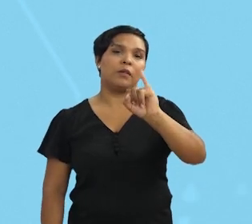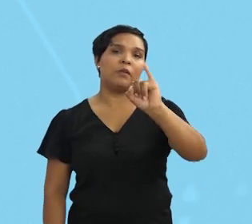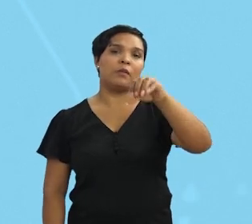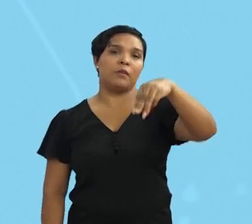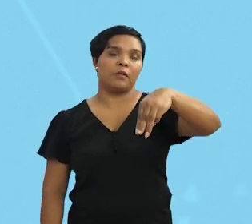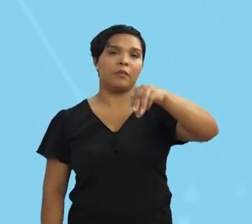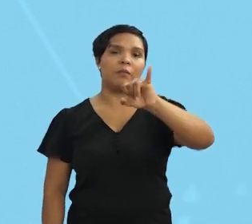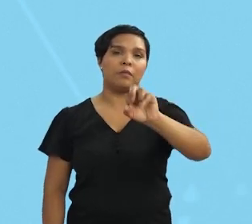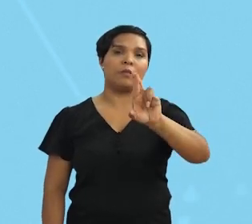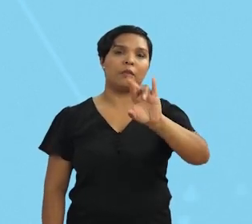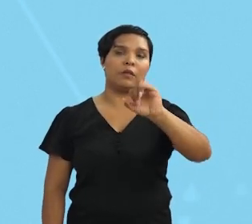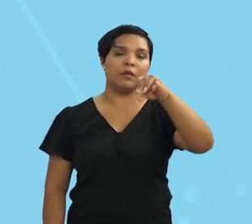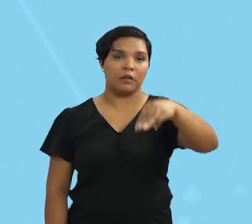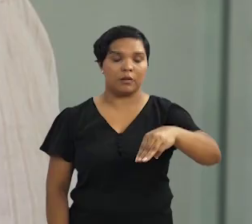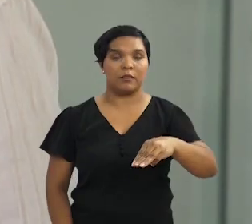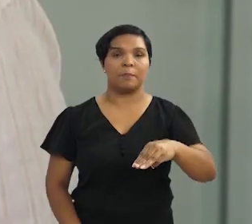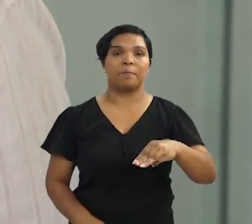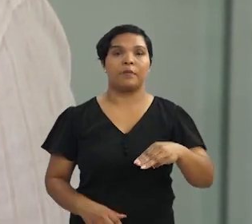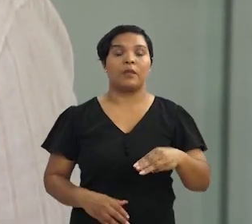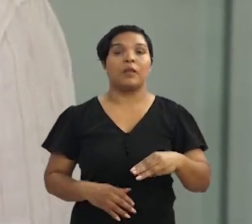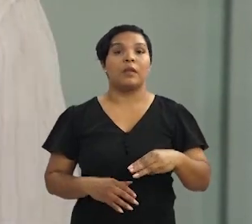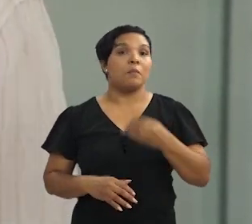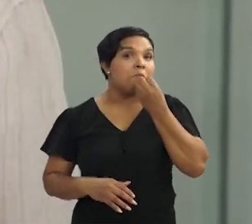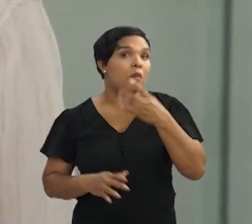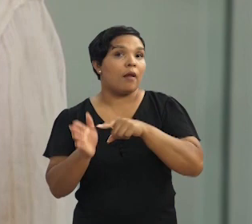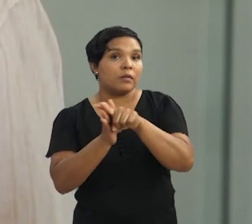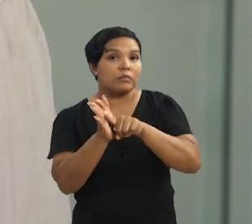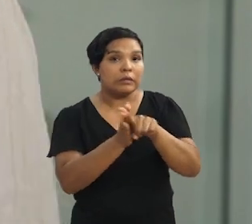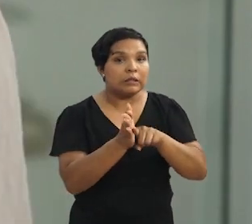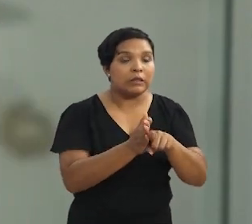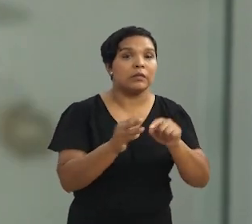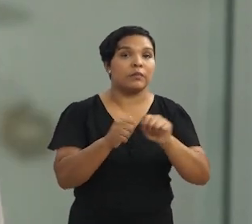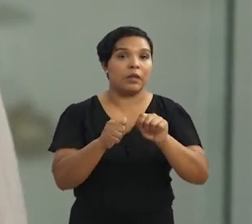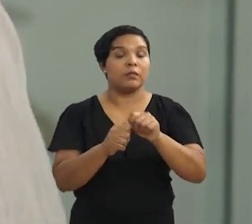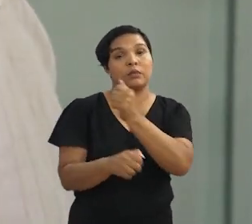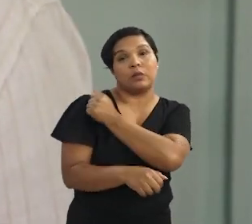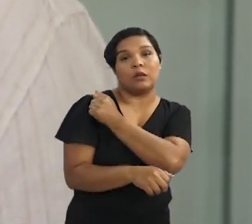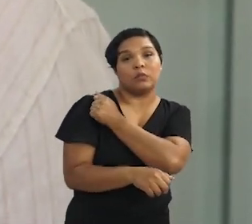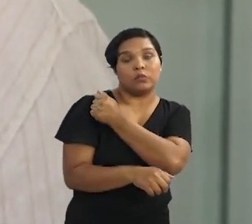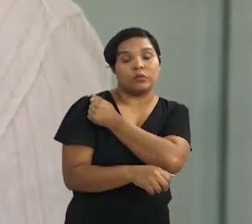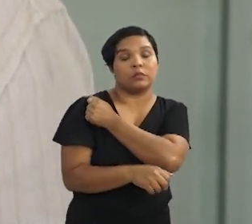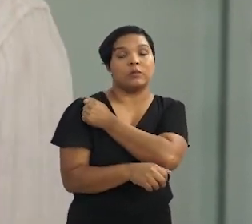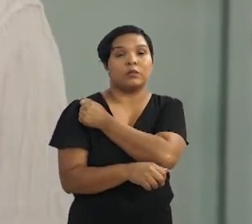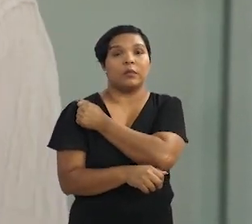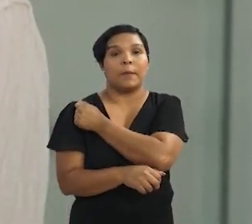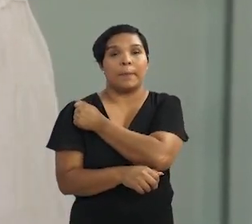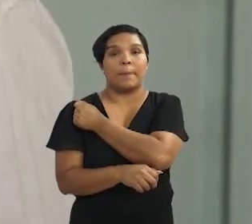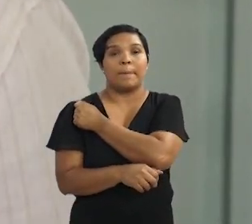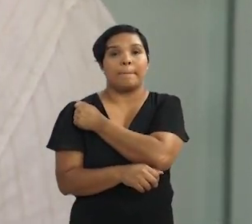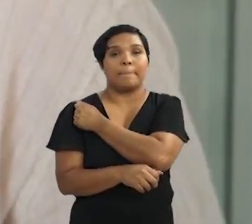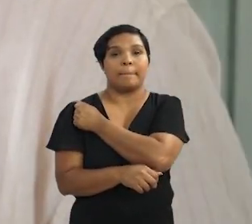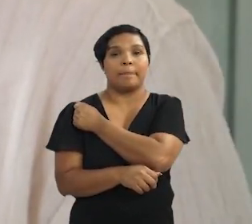No centro do estado de Pernambuco. E graças às pesquisas realizadas junto com os nossos alunos, né, como no caso